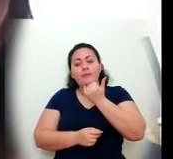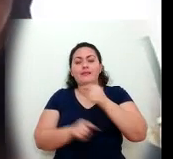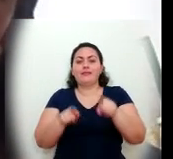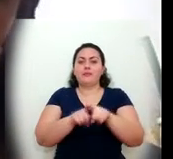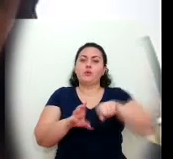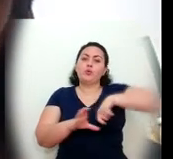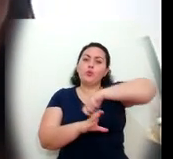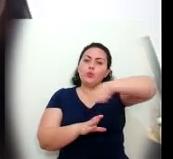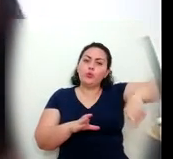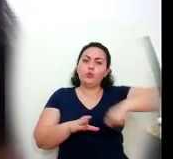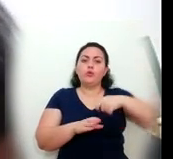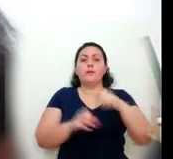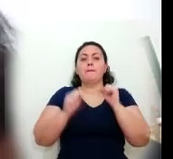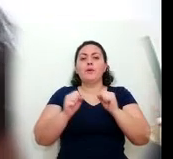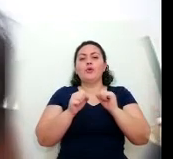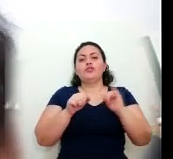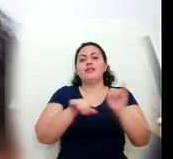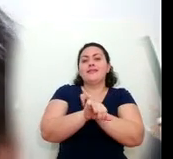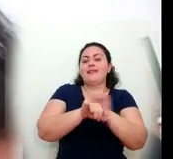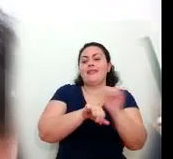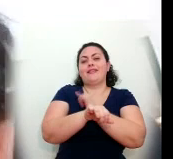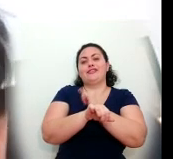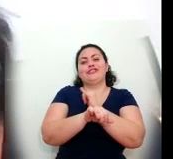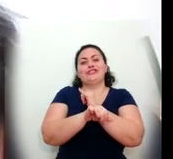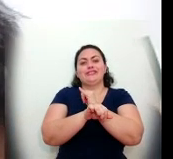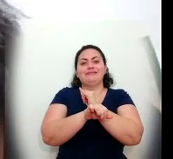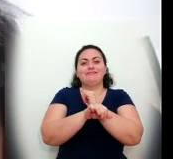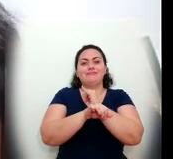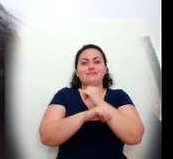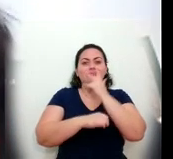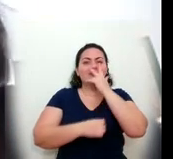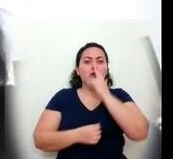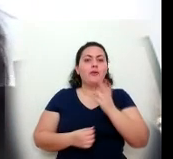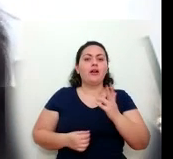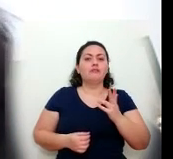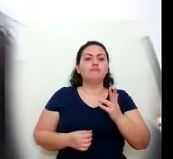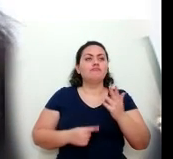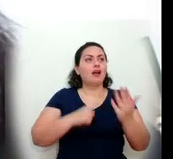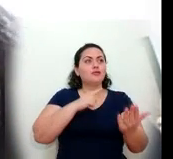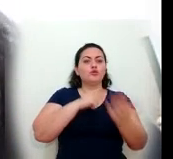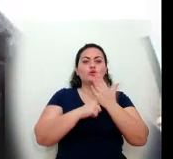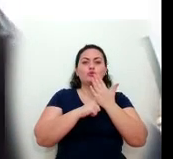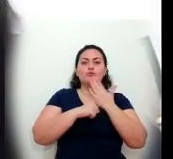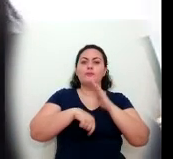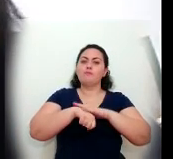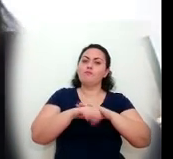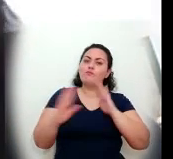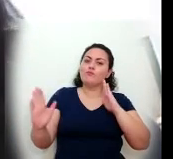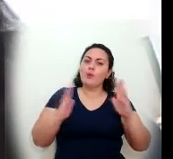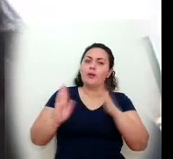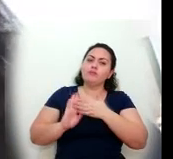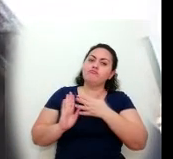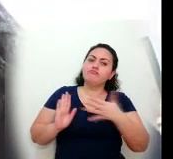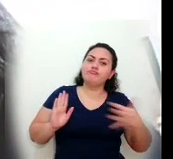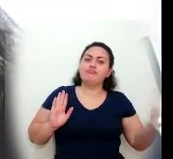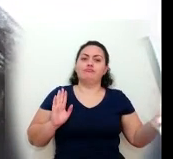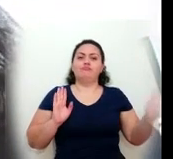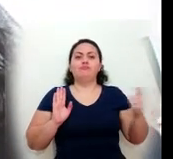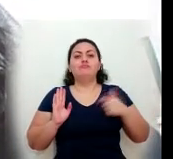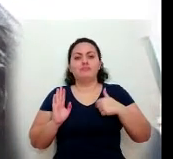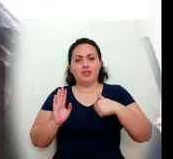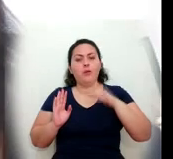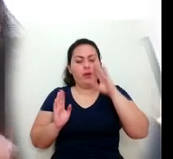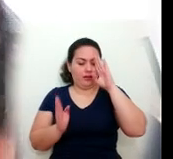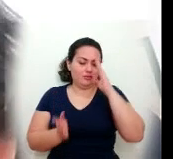alimentação e a culinária daí podem ser umas estratégias assim, de nos auxiliarem a passar por essa